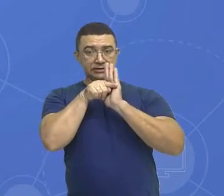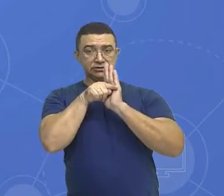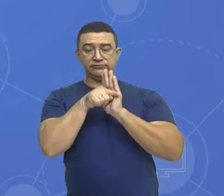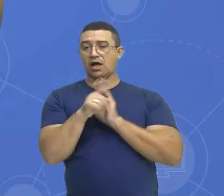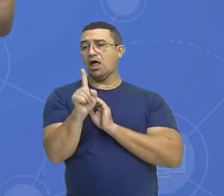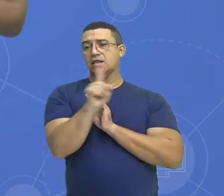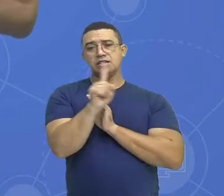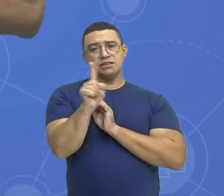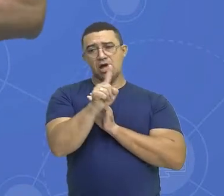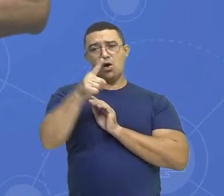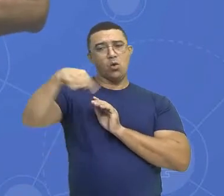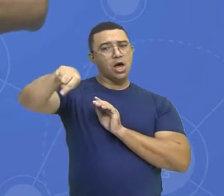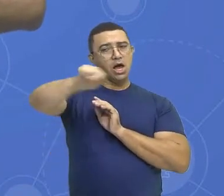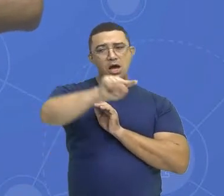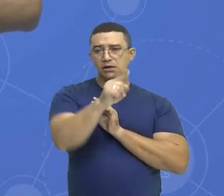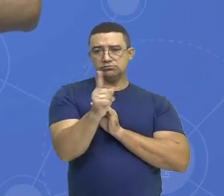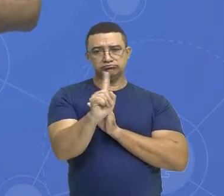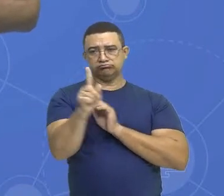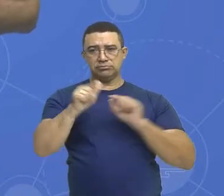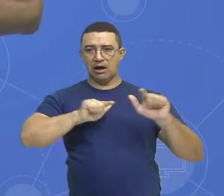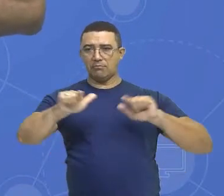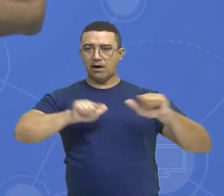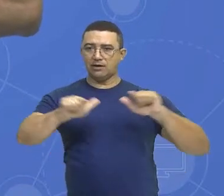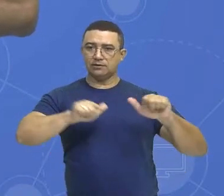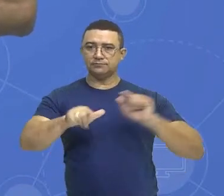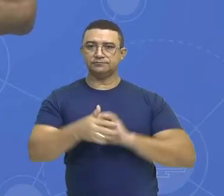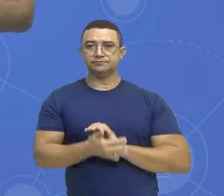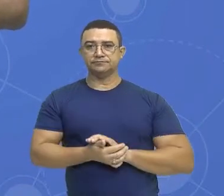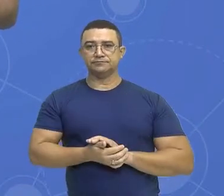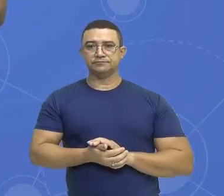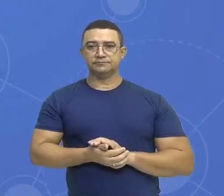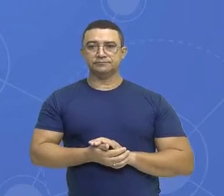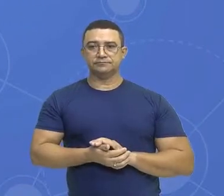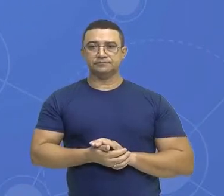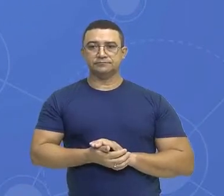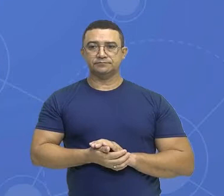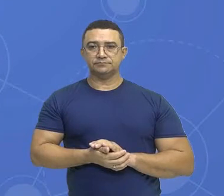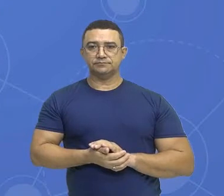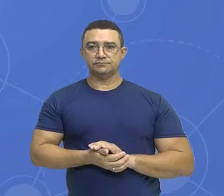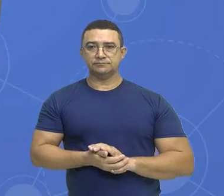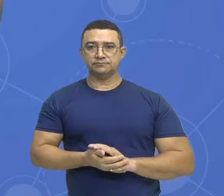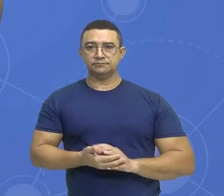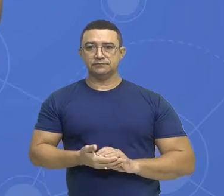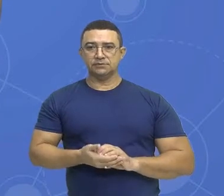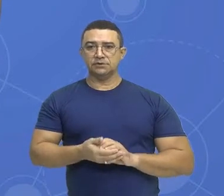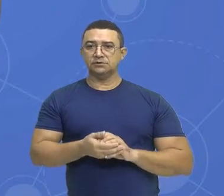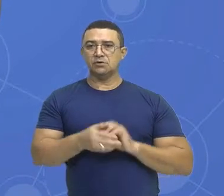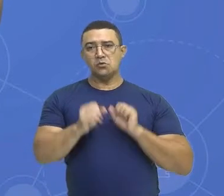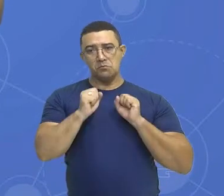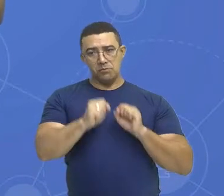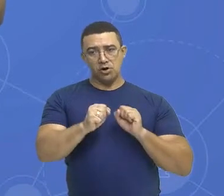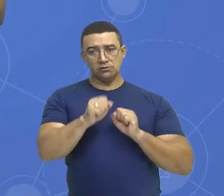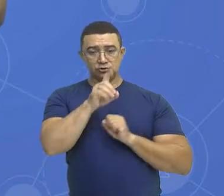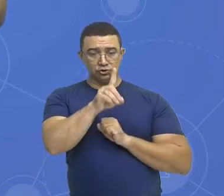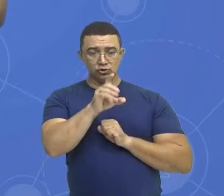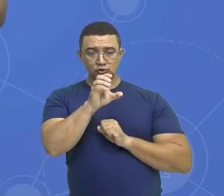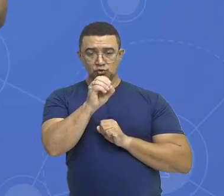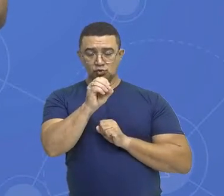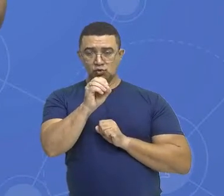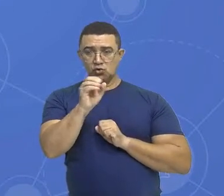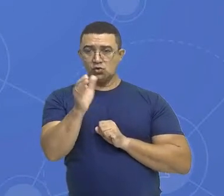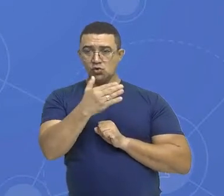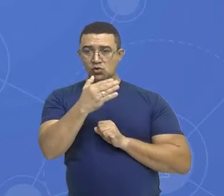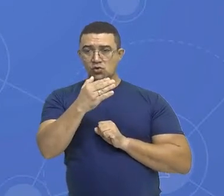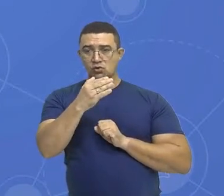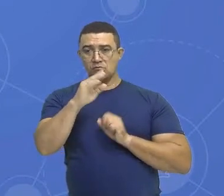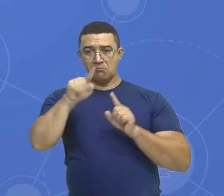they don't, não, eles não trabalham, tá? Reitero, então, tanto na resposta afirmativa quanto na